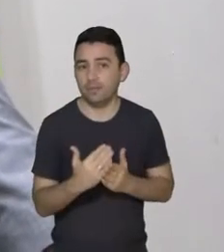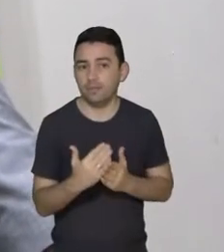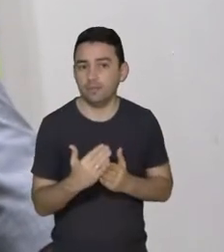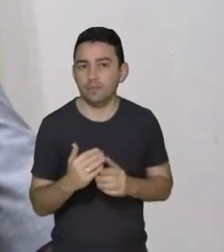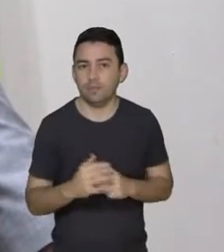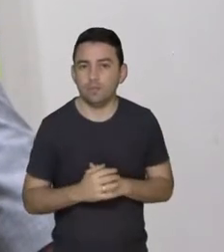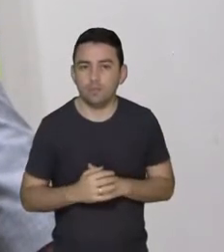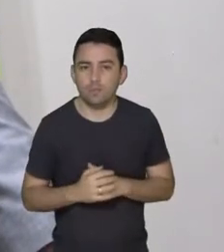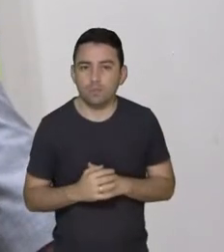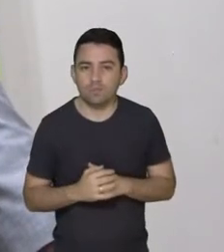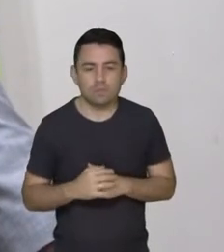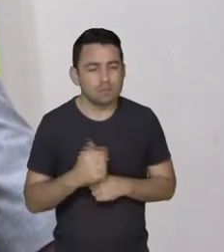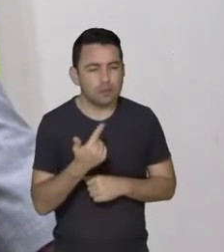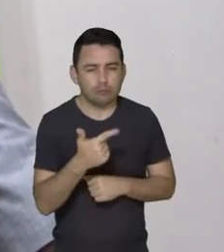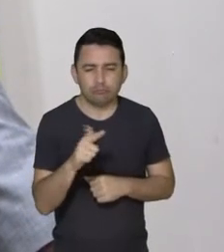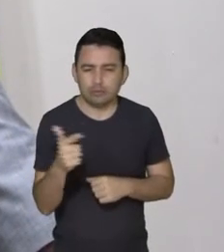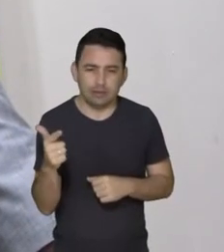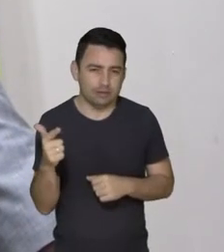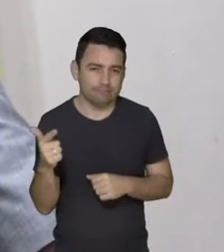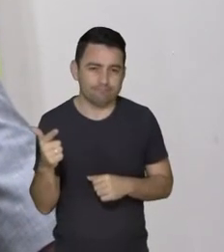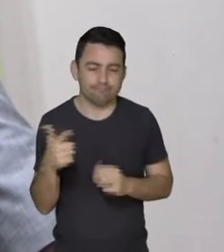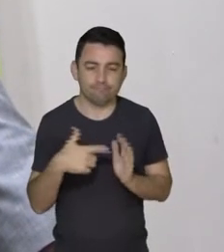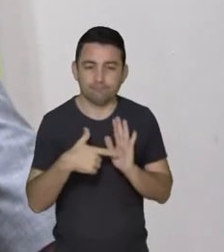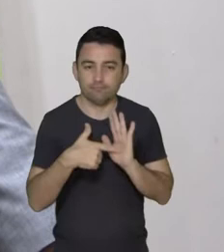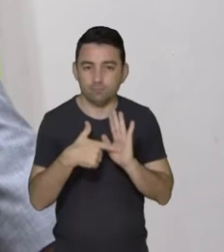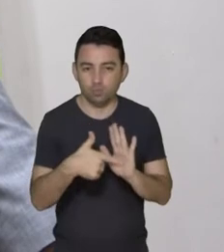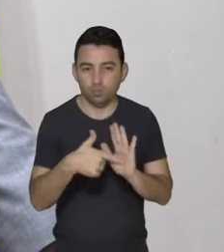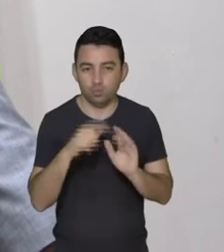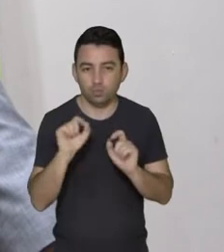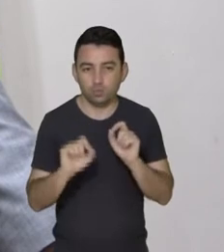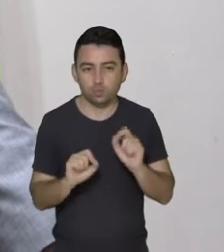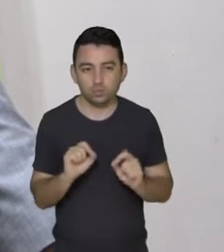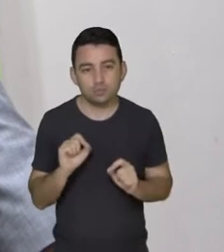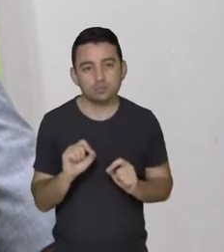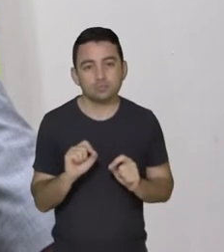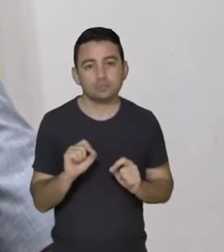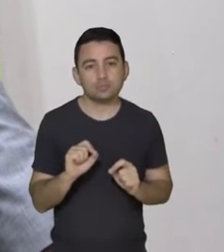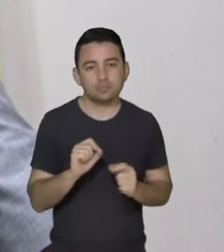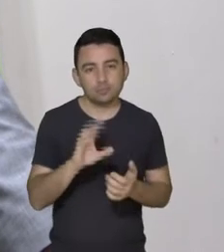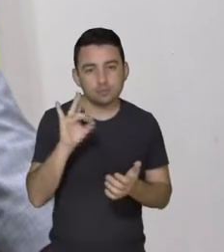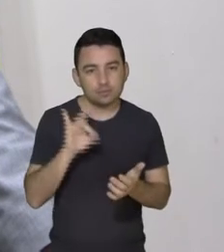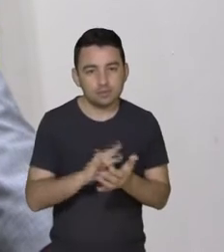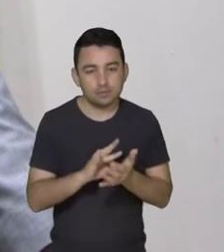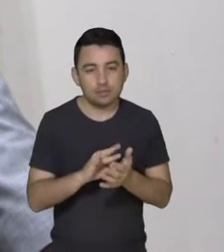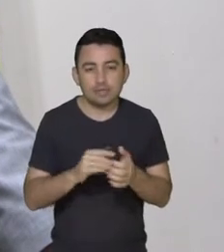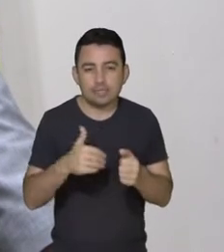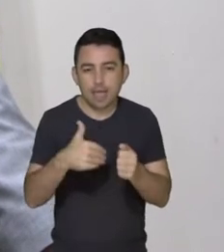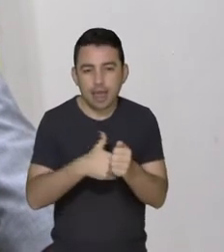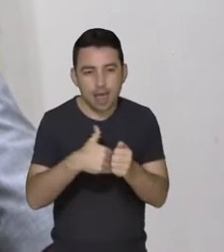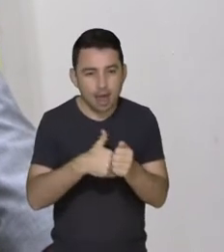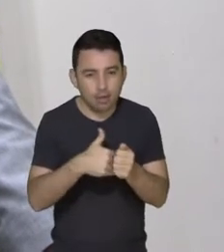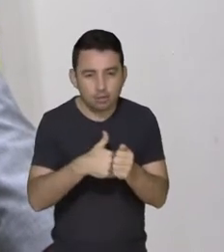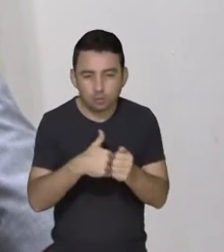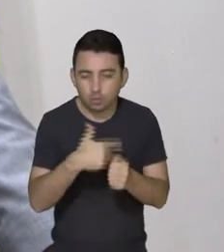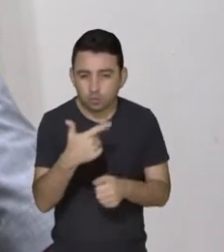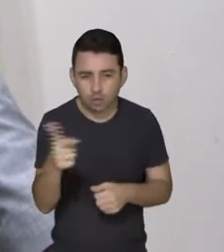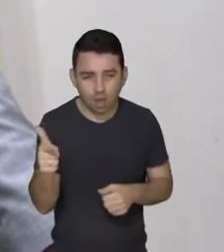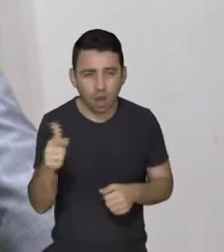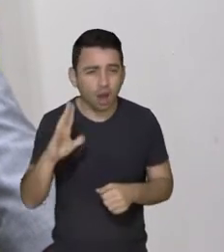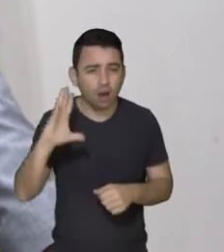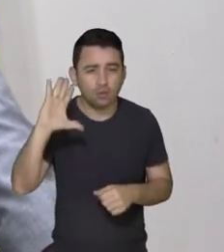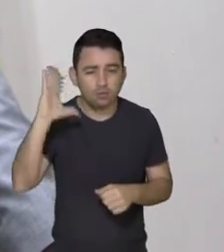não existe outra receita não existe uma receita secreta ali dentro existe aquilo que acontece